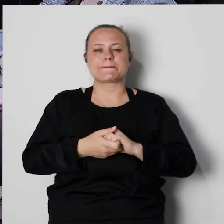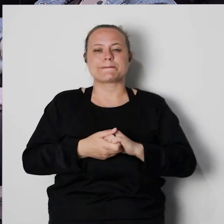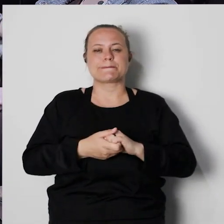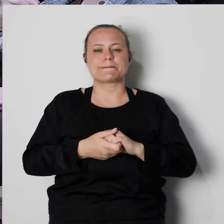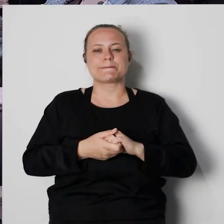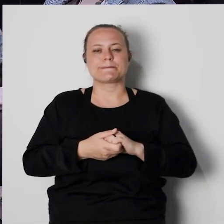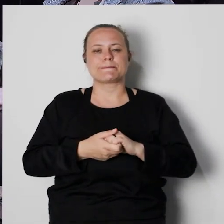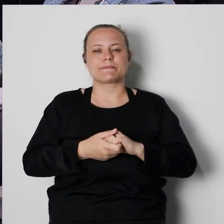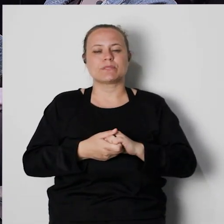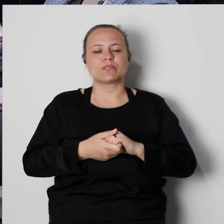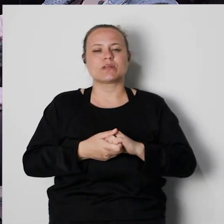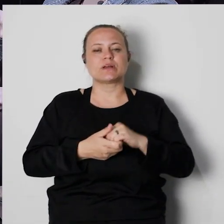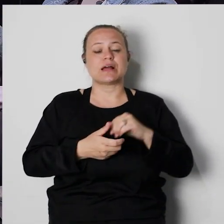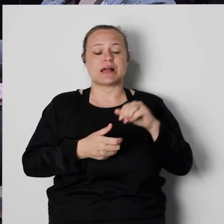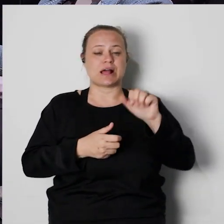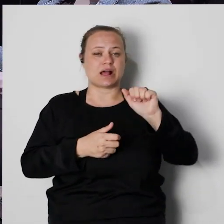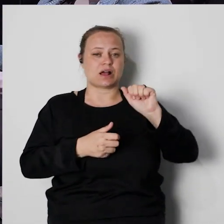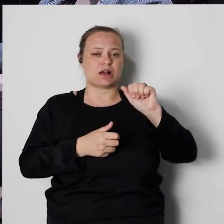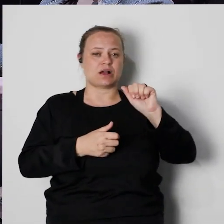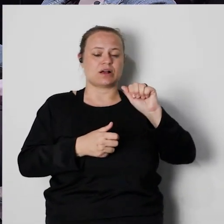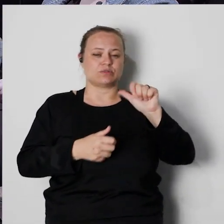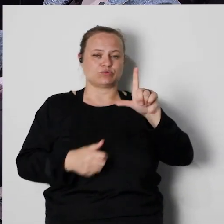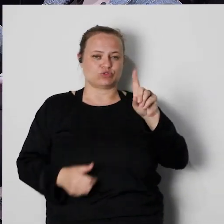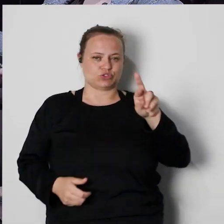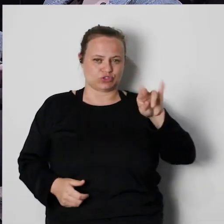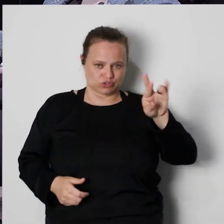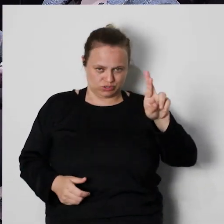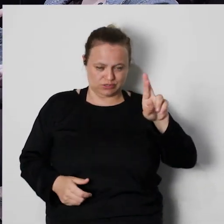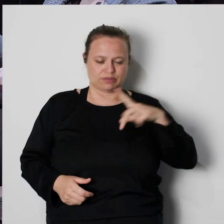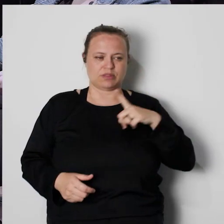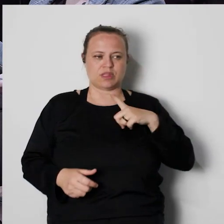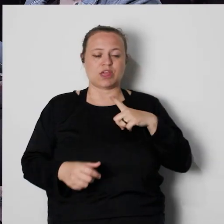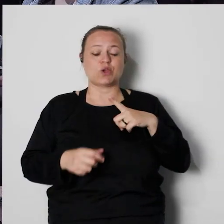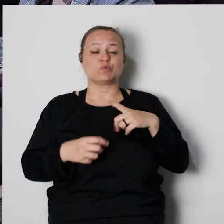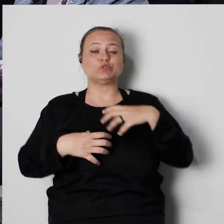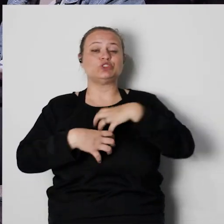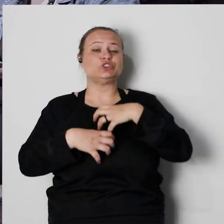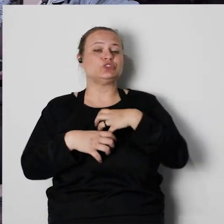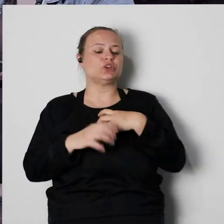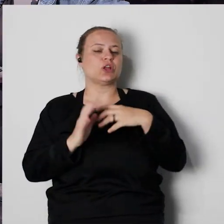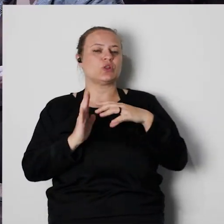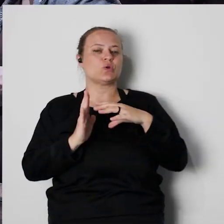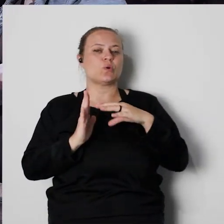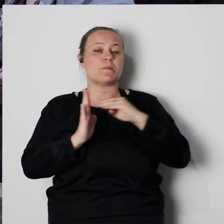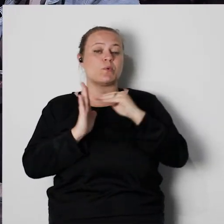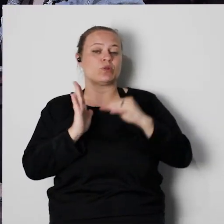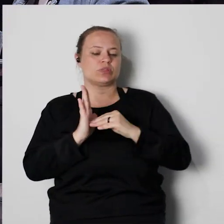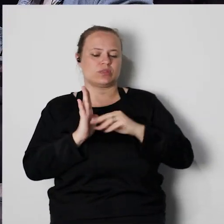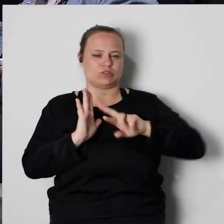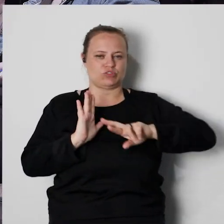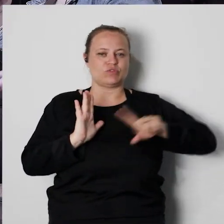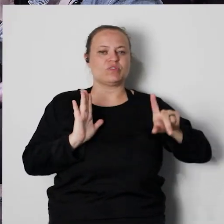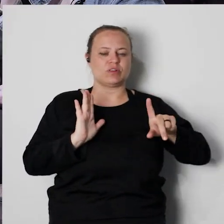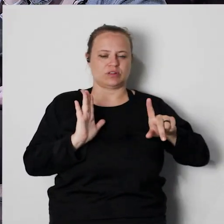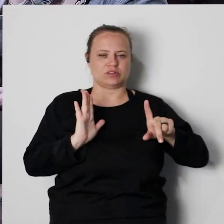de contas e financiamento e as limitações e os limiares dessa